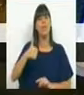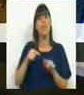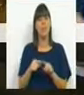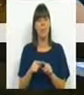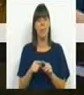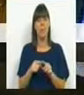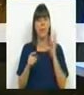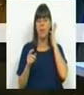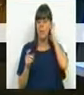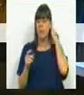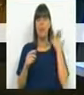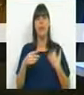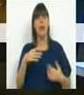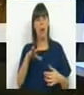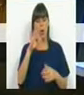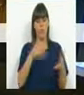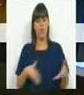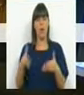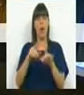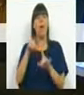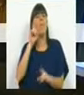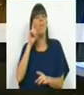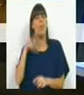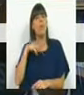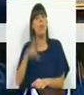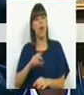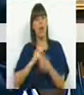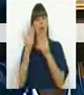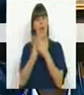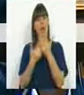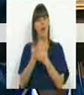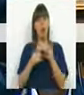fundamental nas opções estratégicas de Portugal para salvaguardarmos a nossa